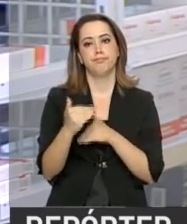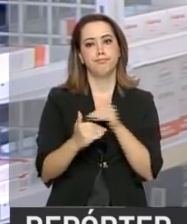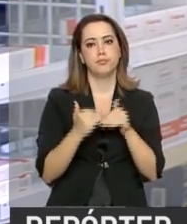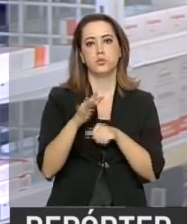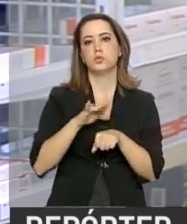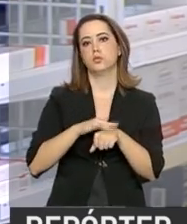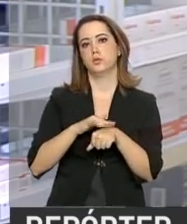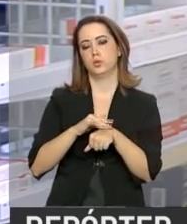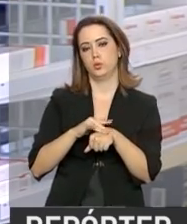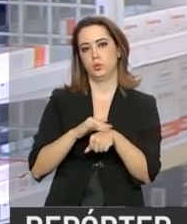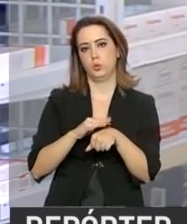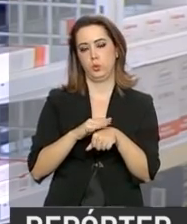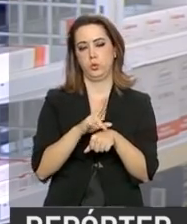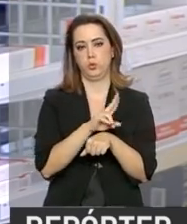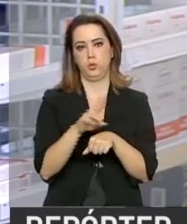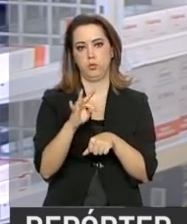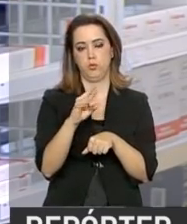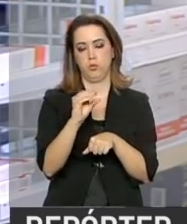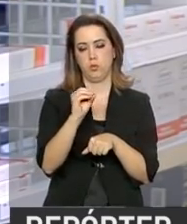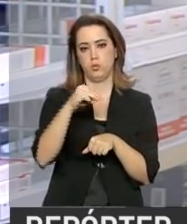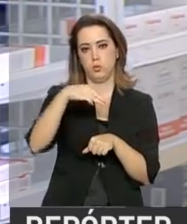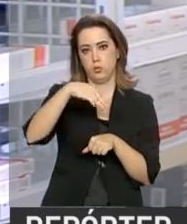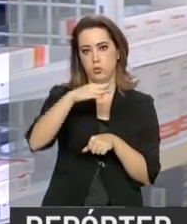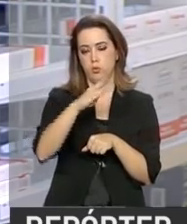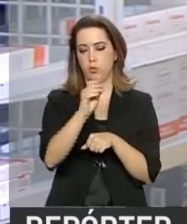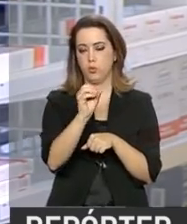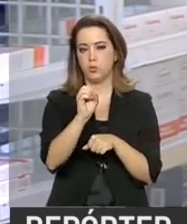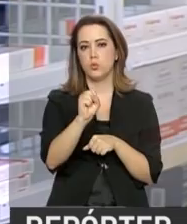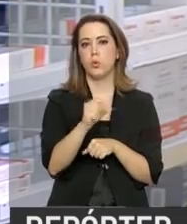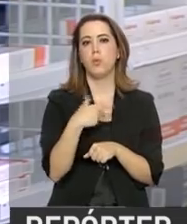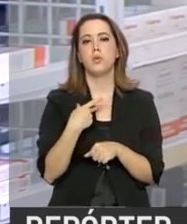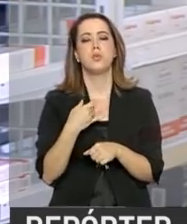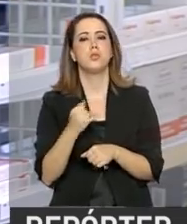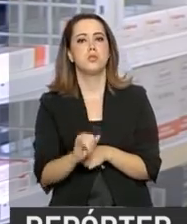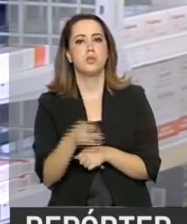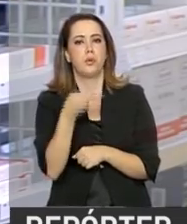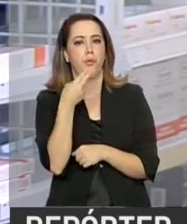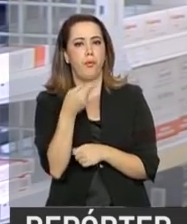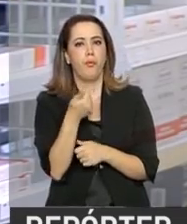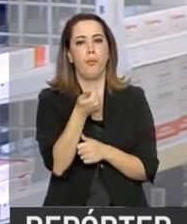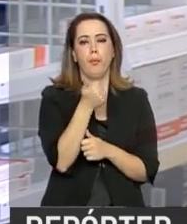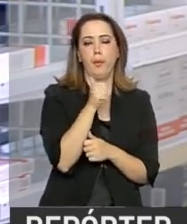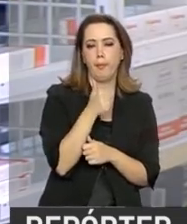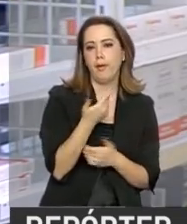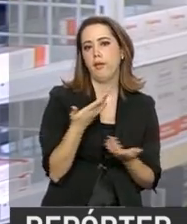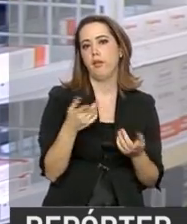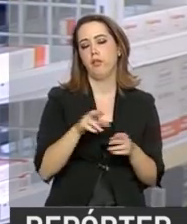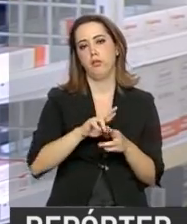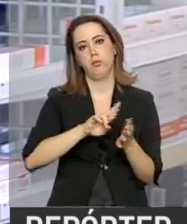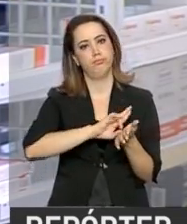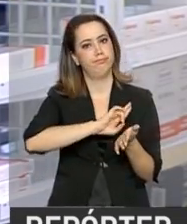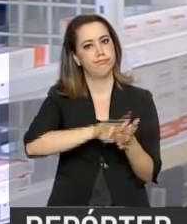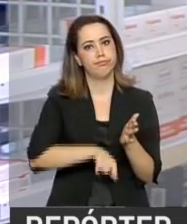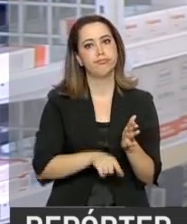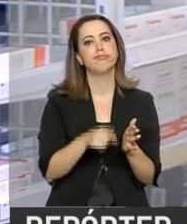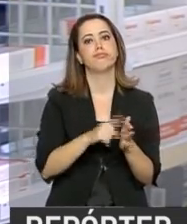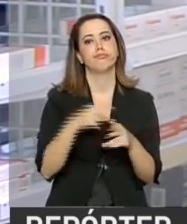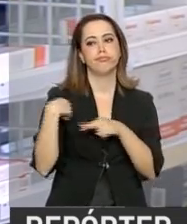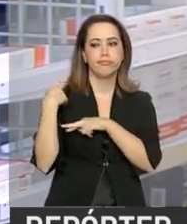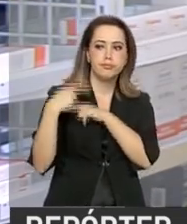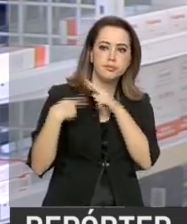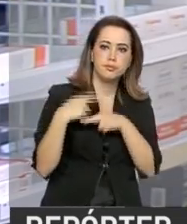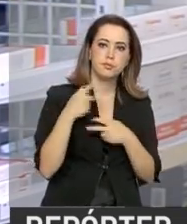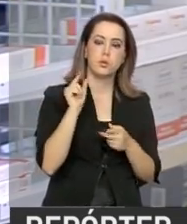do anticoncepcional herança genética tabagismo e obesidade por exemplo são fatores de risco e precisam ser